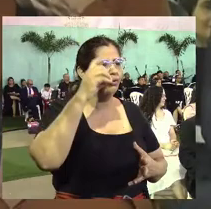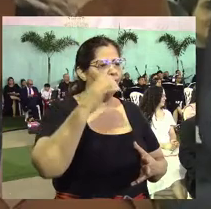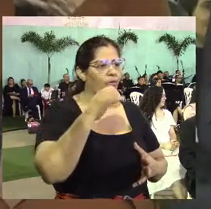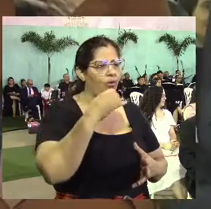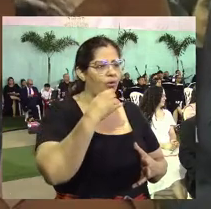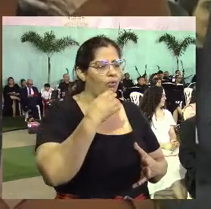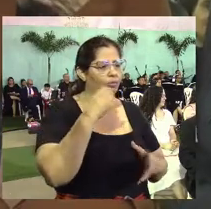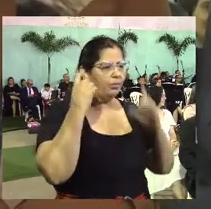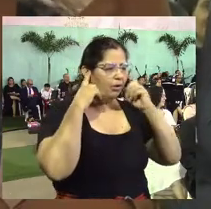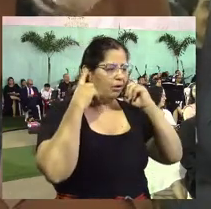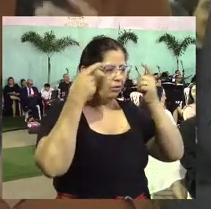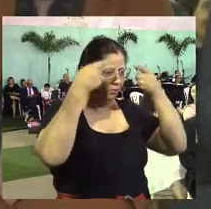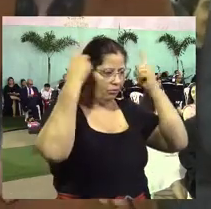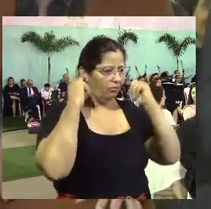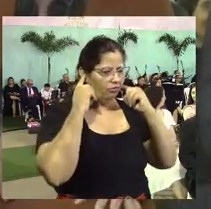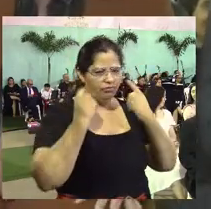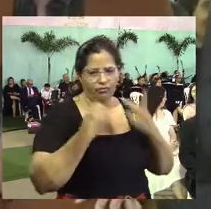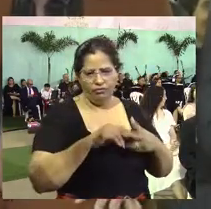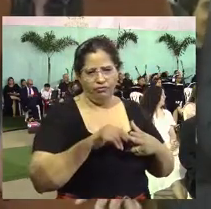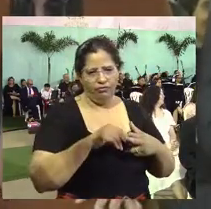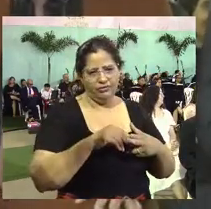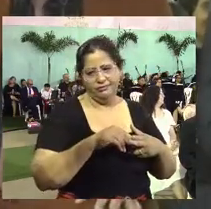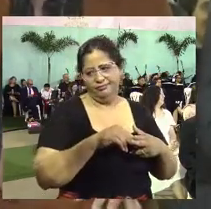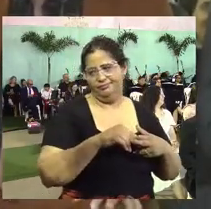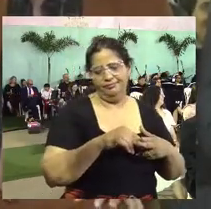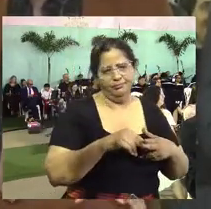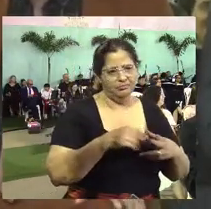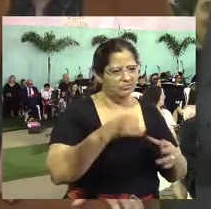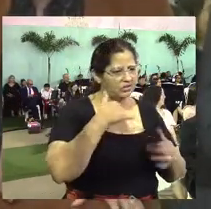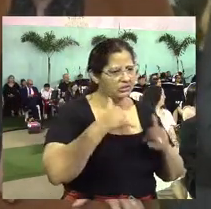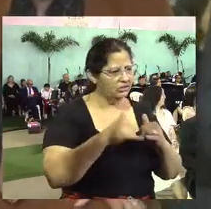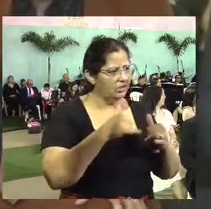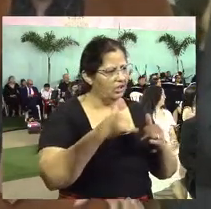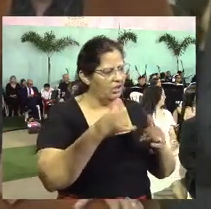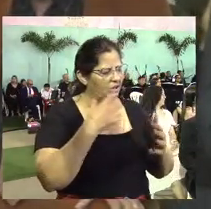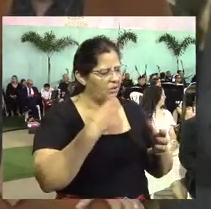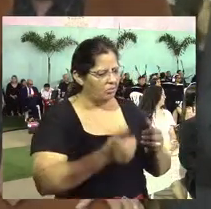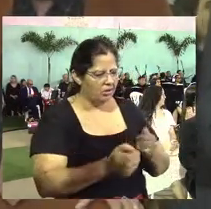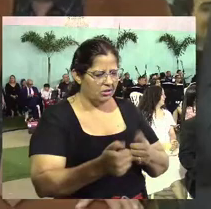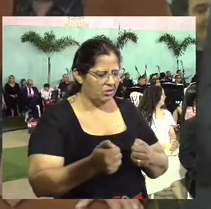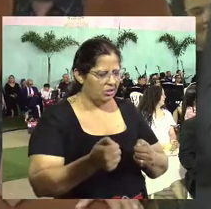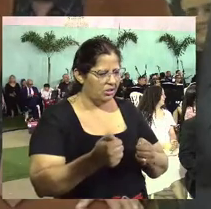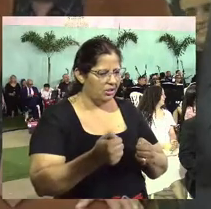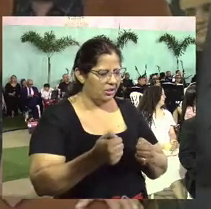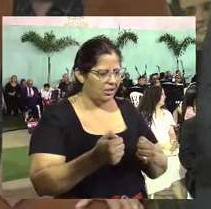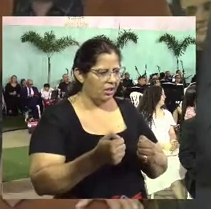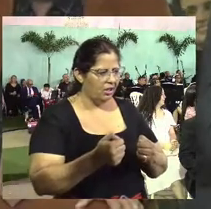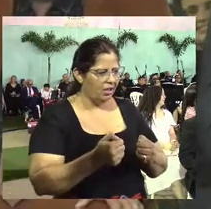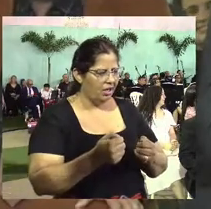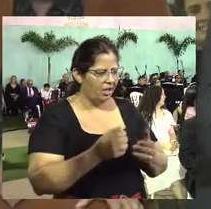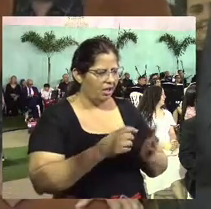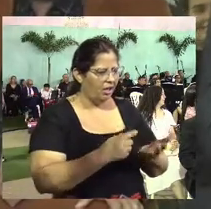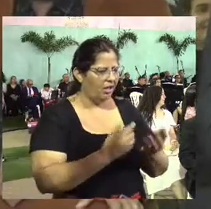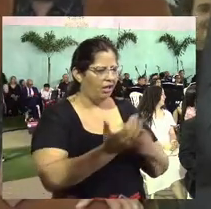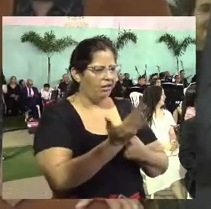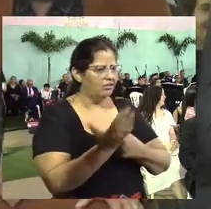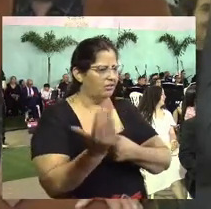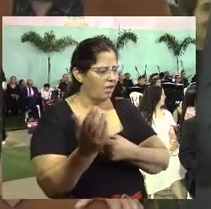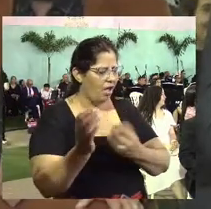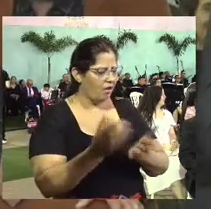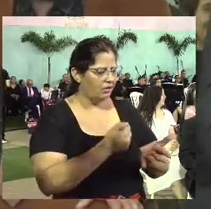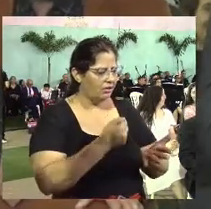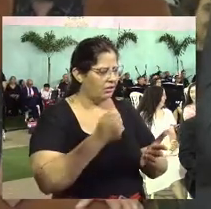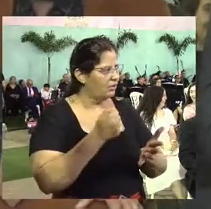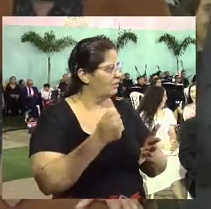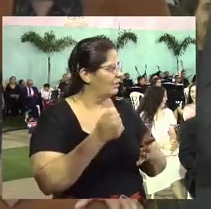para porta do hospital eu fui pedir um megafone pela internet com 10 dias tava na minha casa eu rasguei a caixa e pegar essa